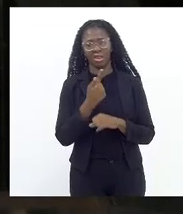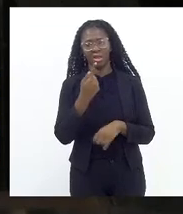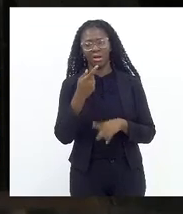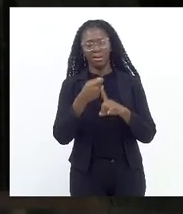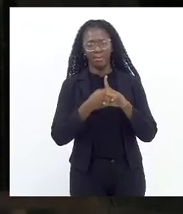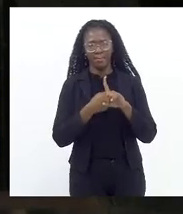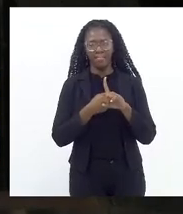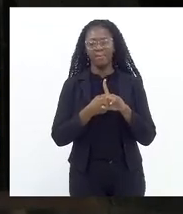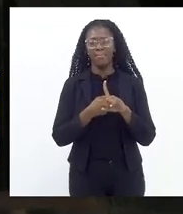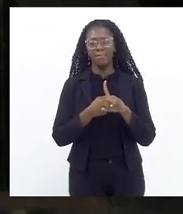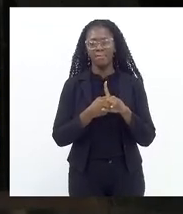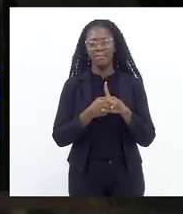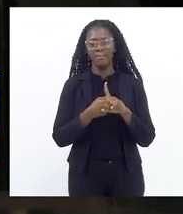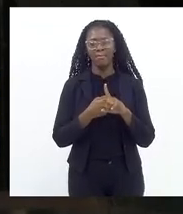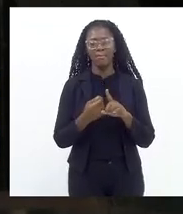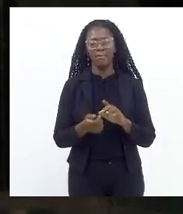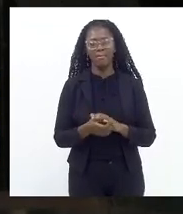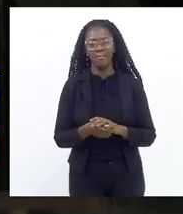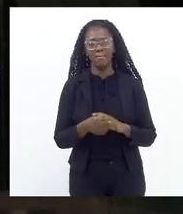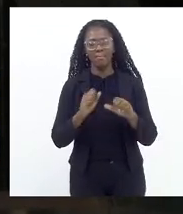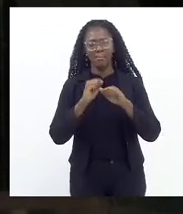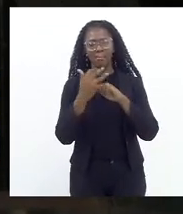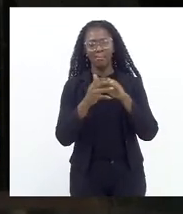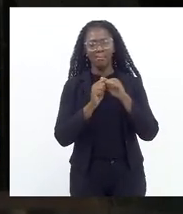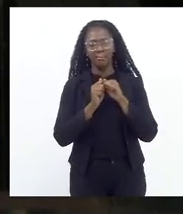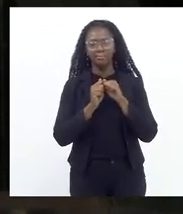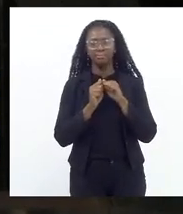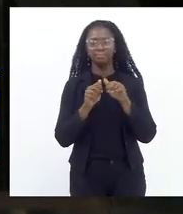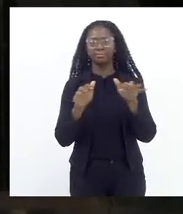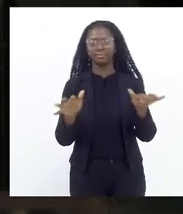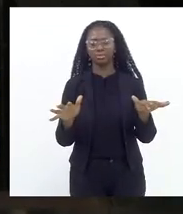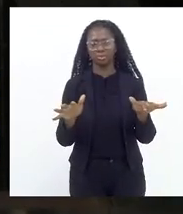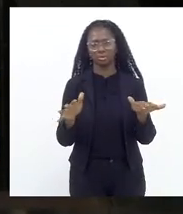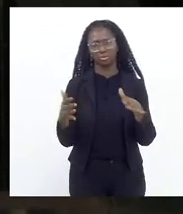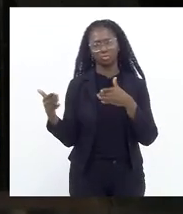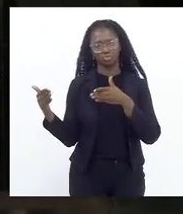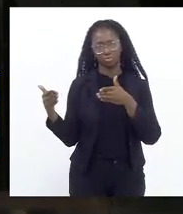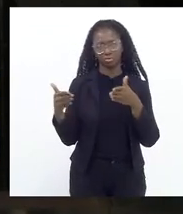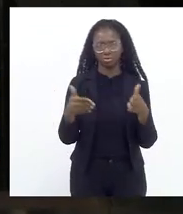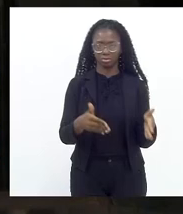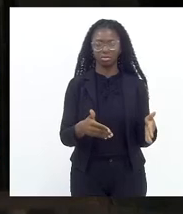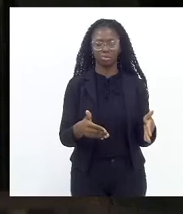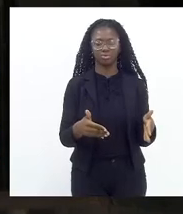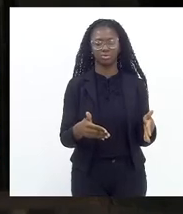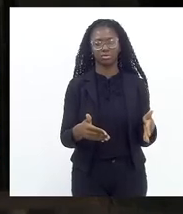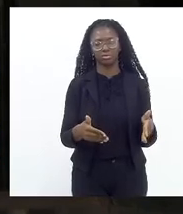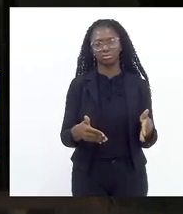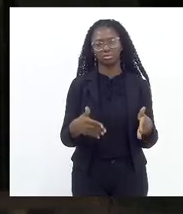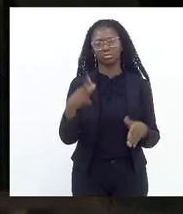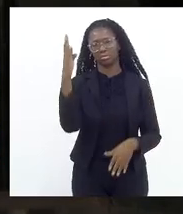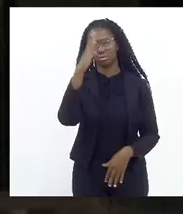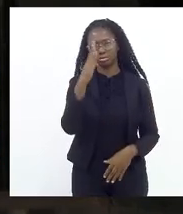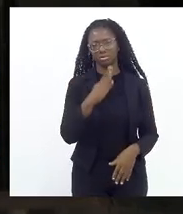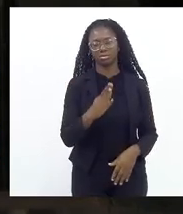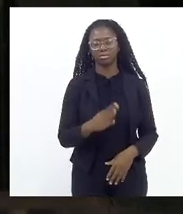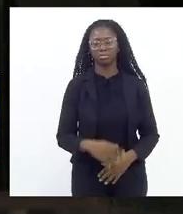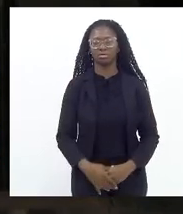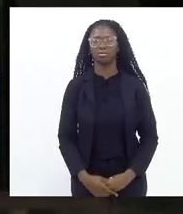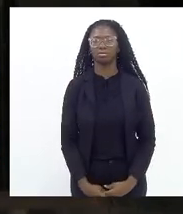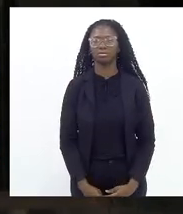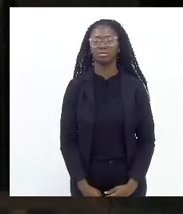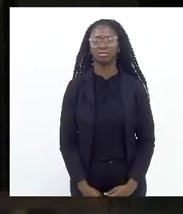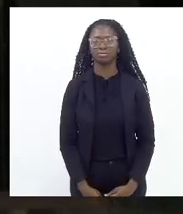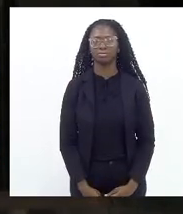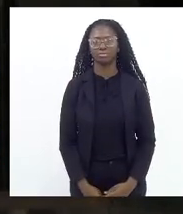7 meses que a pandemia se abateu sobre nós aqui no Brasil.